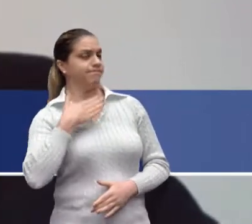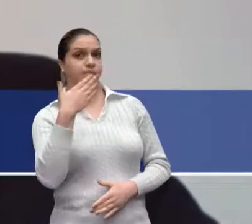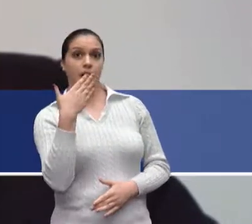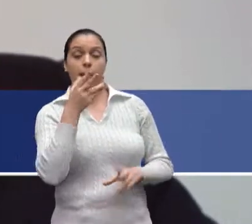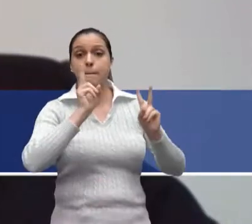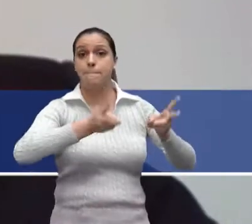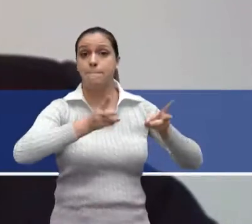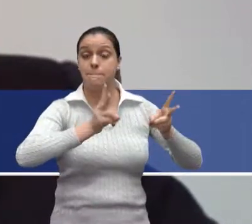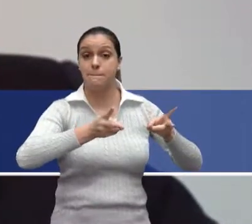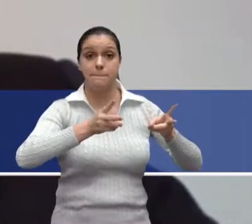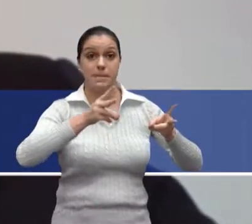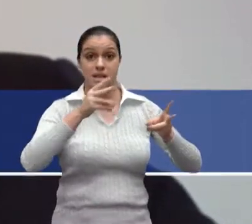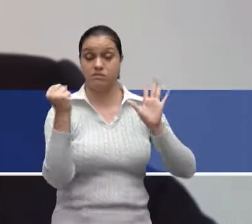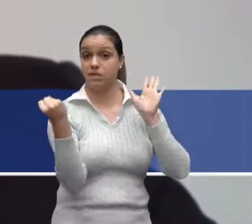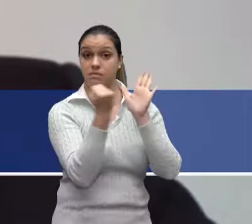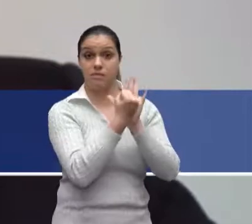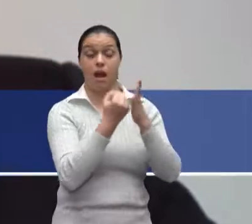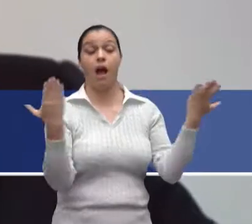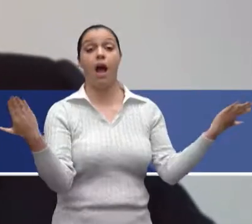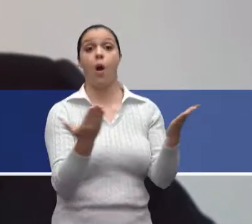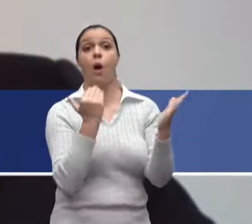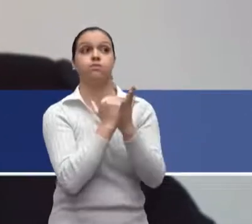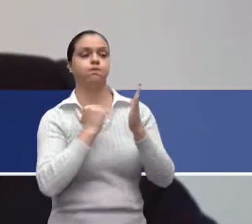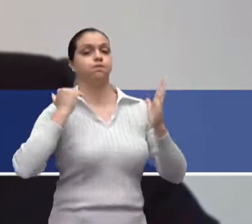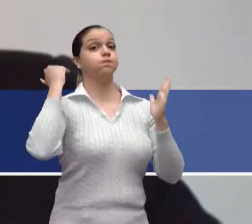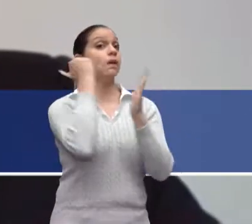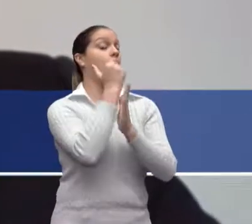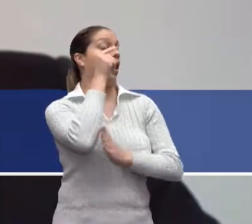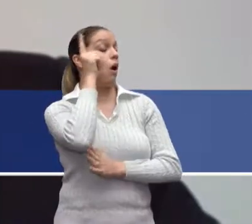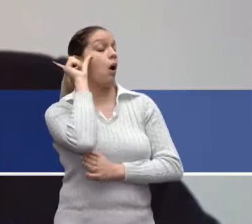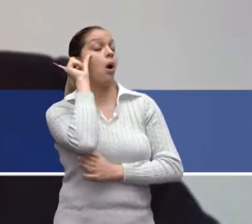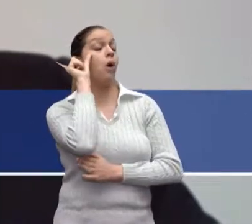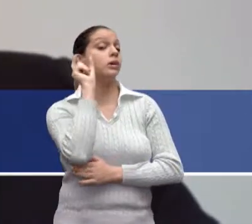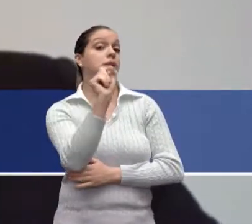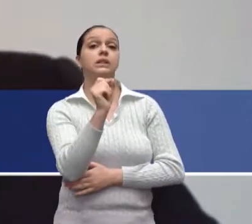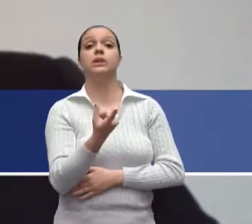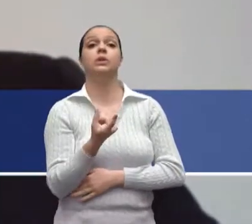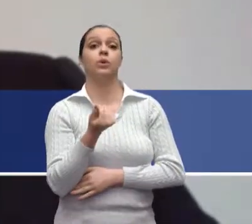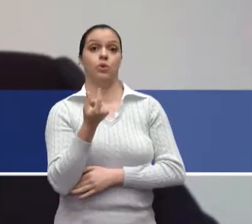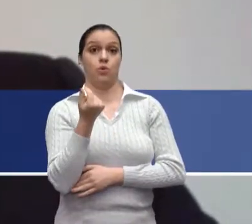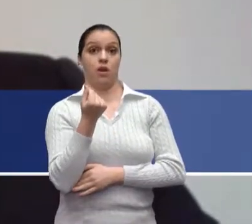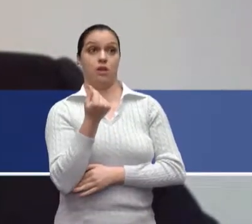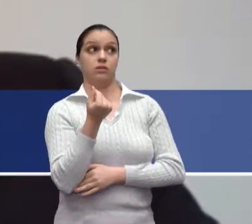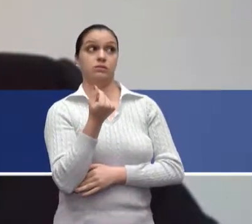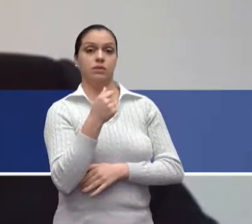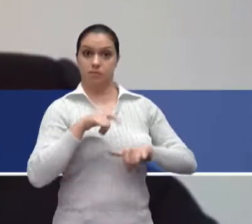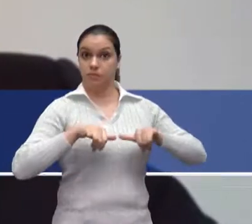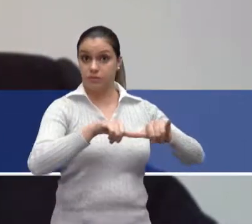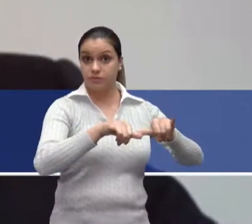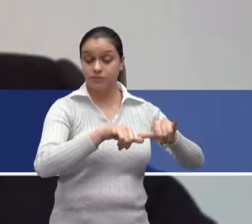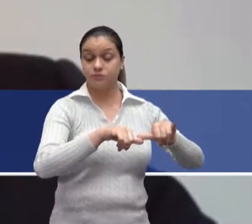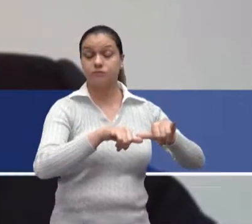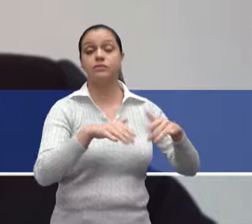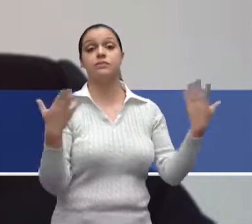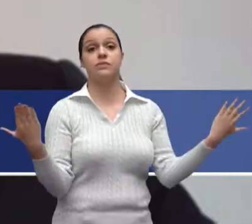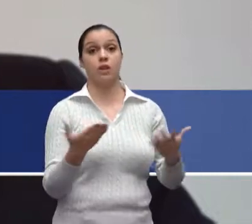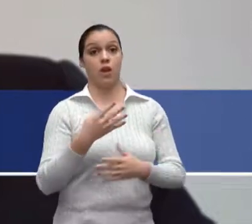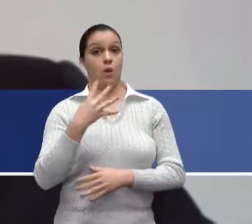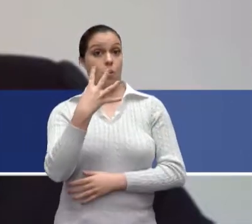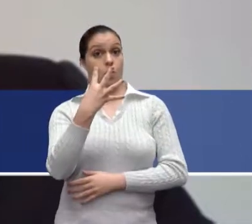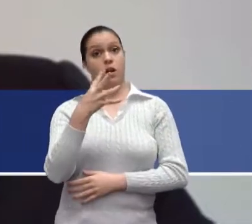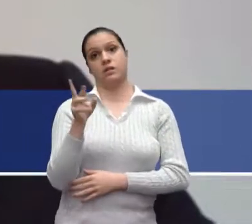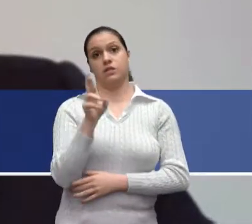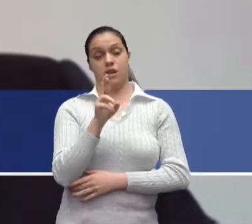a surpresa que o mesmo vinagre da mesma marca estava valendo ontem nas prateleiras